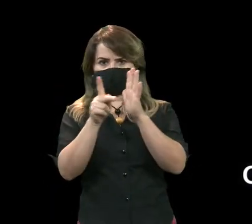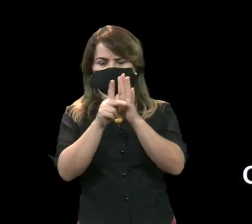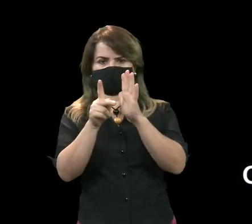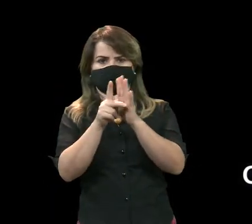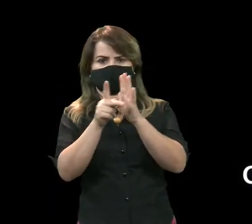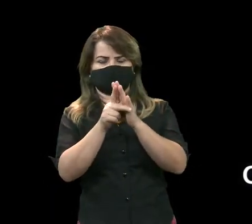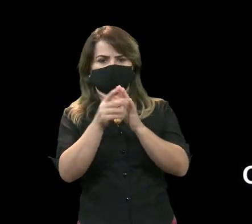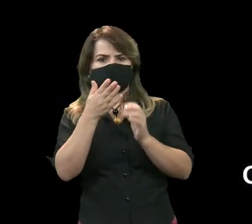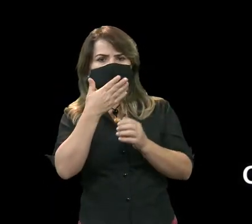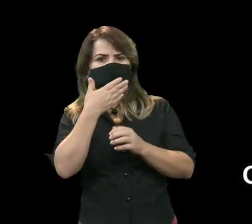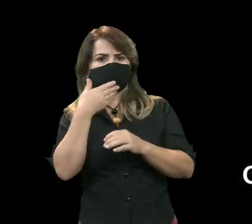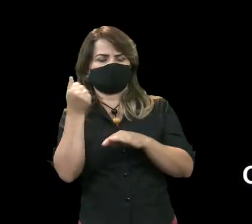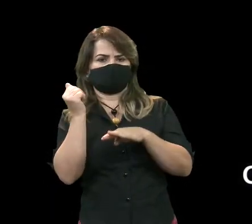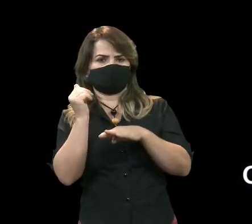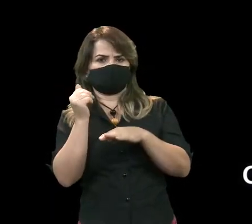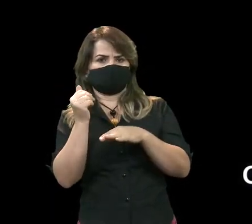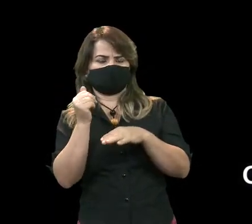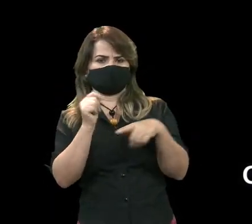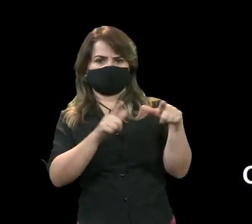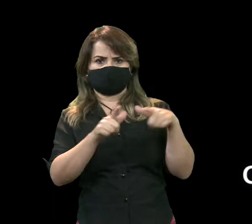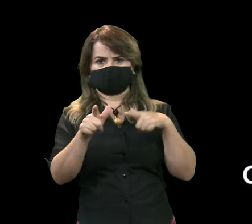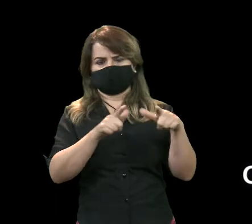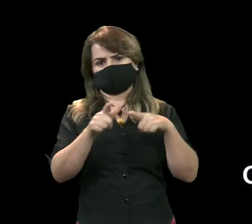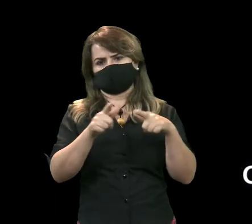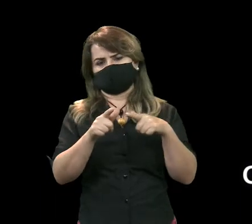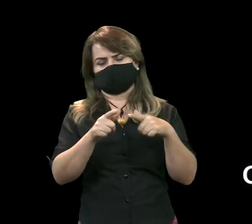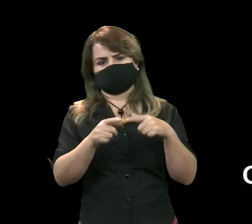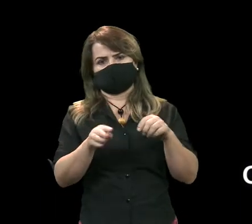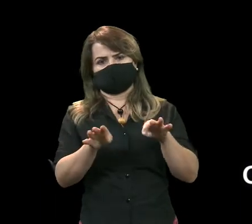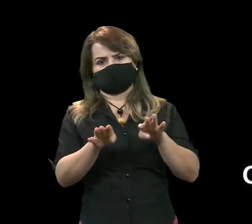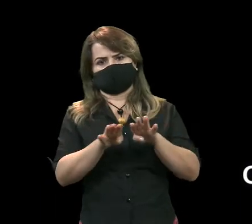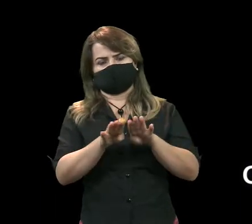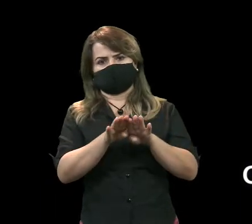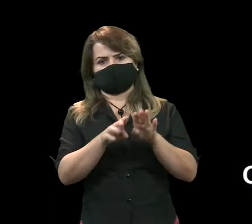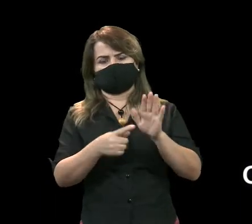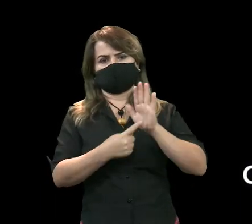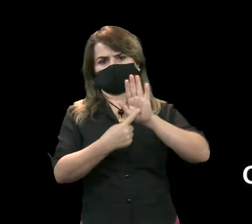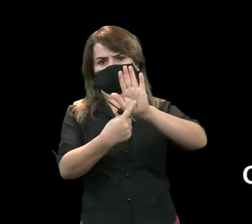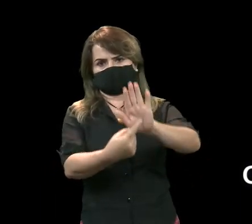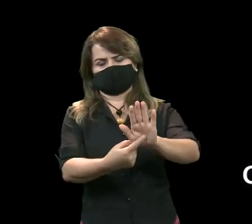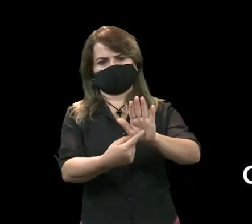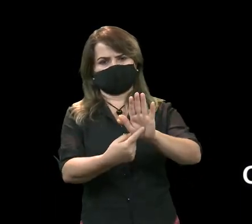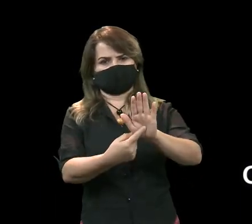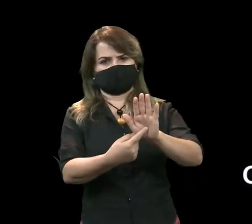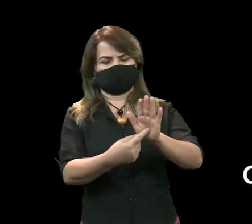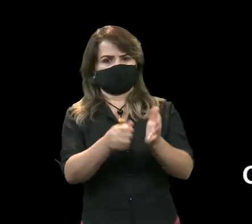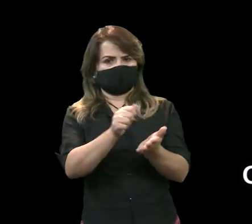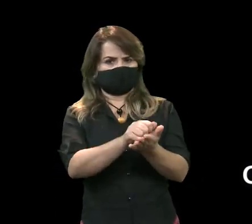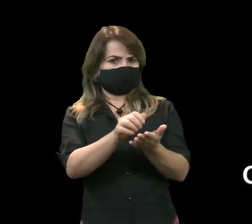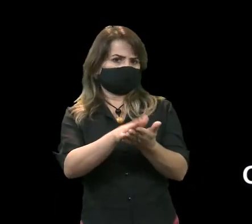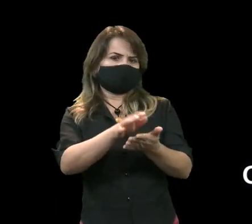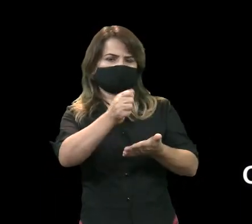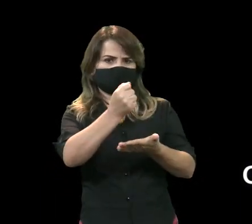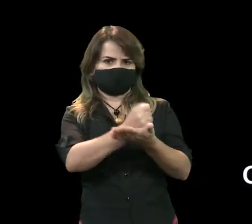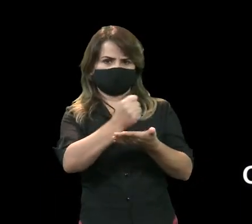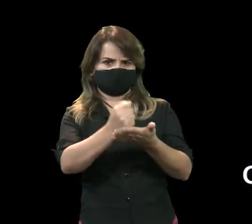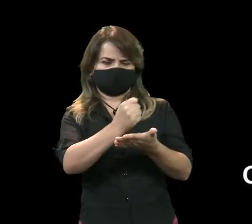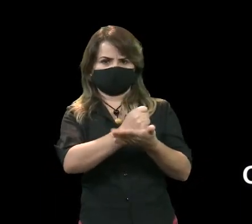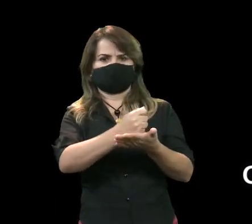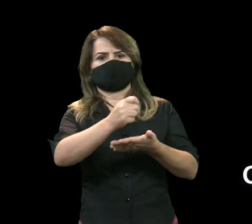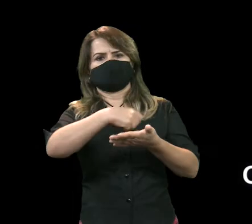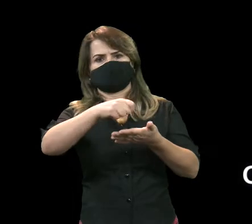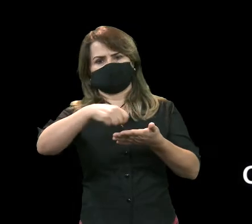uma melhor condução aos apontamentos, às notificações, à aplicação das multas, o recebimento,